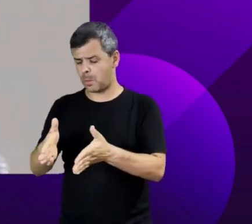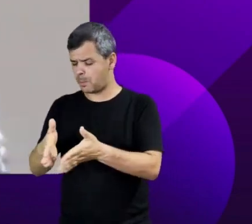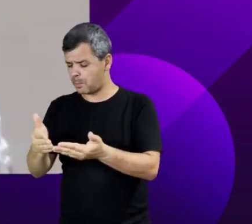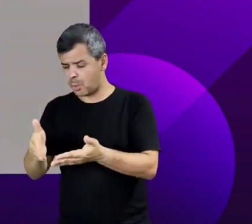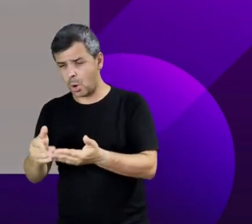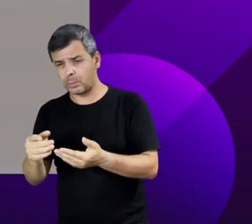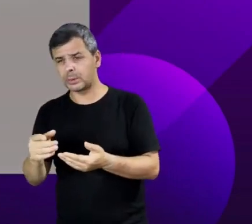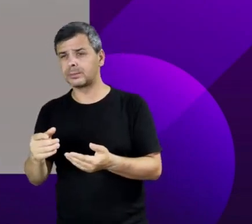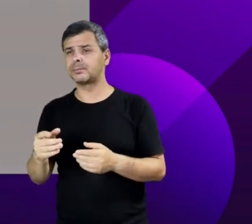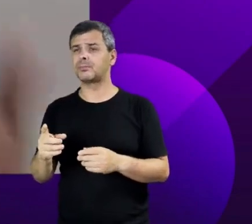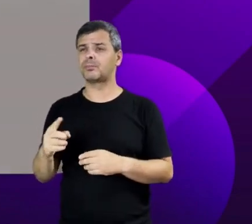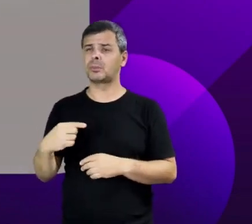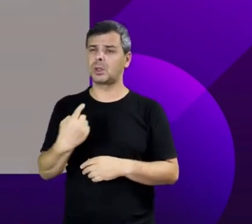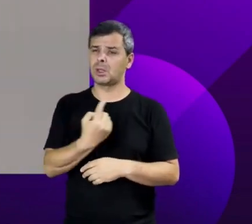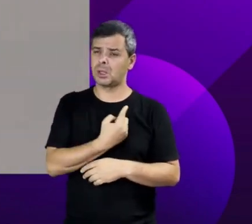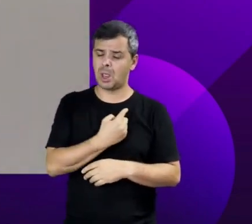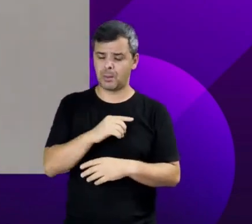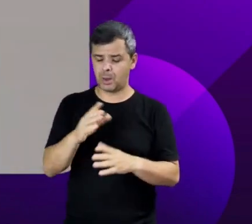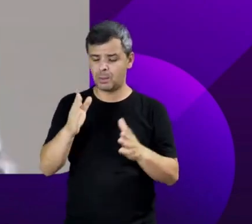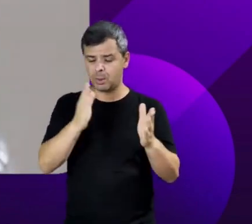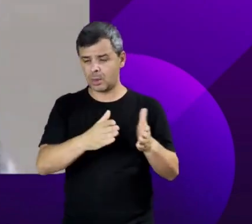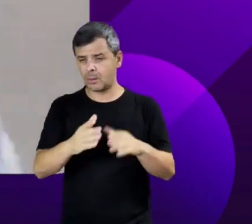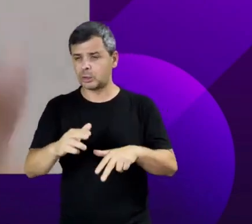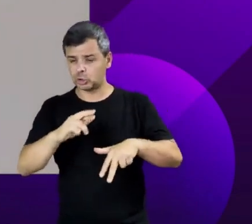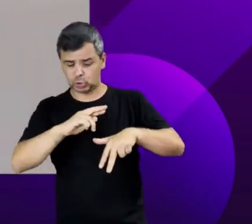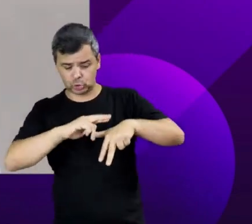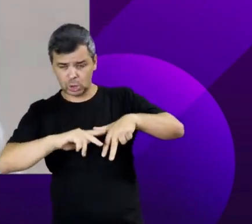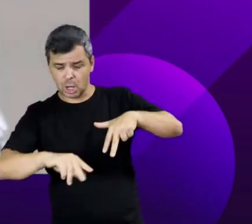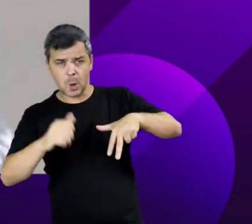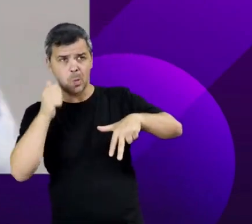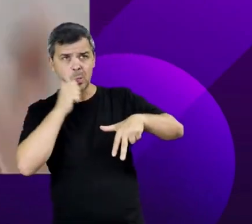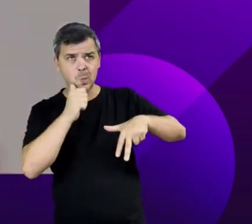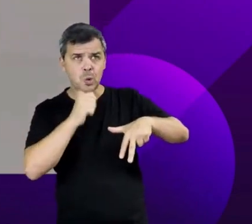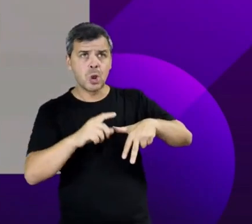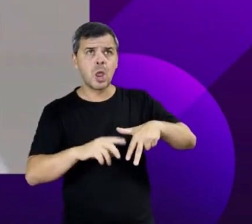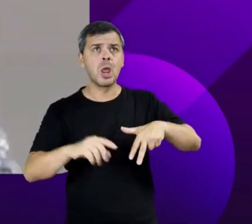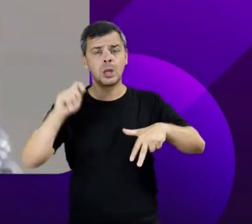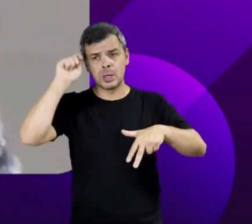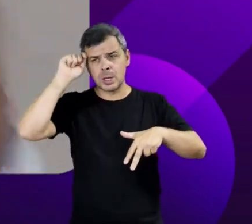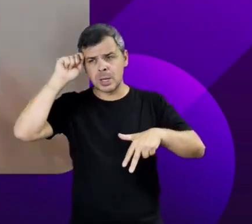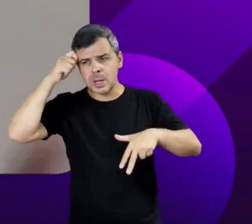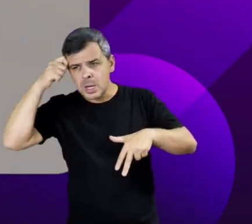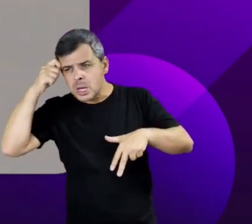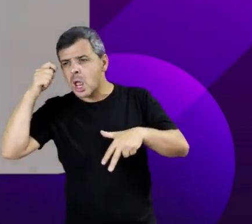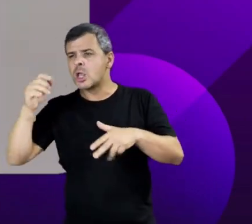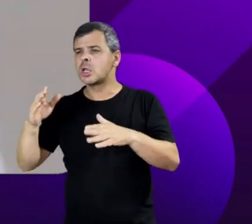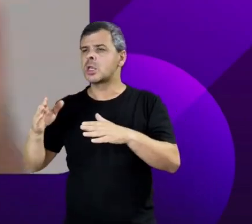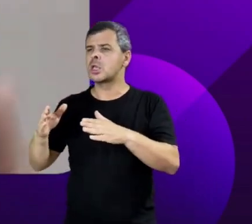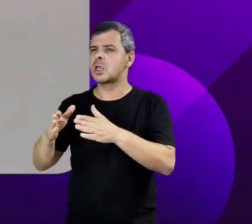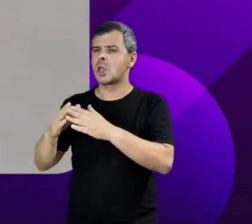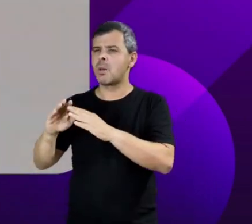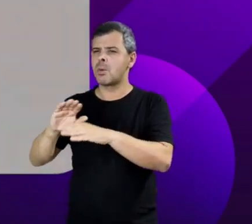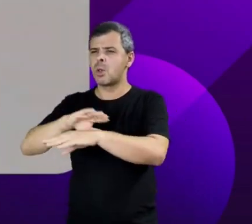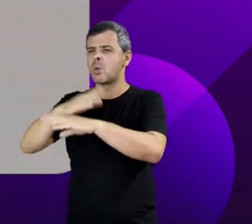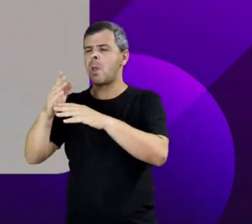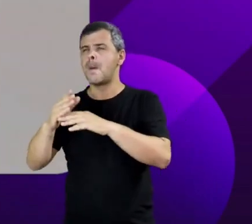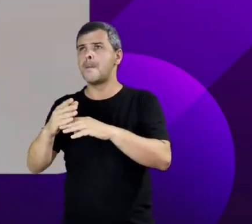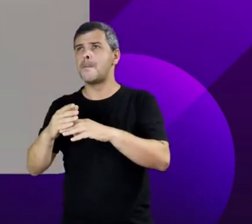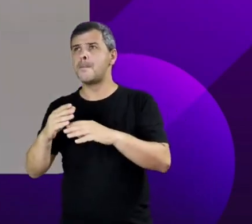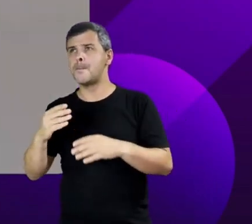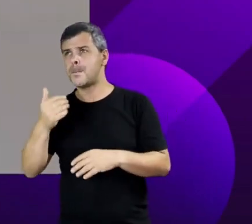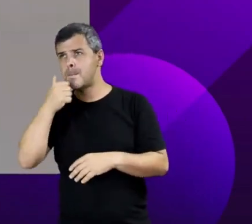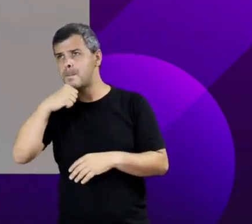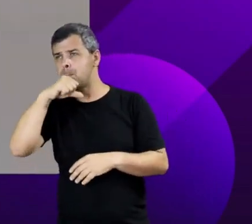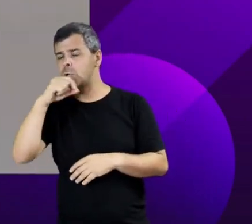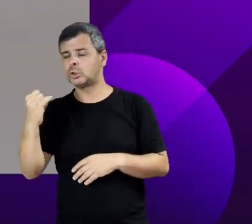empobrecidos, e aí nós temos um recorte de gênero, então, mulheres, negras, de periferia, mães solos,